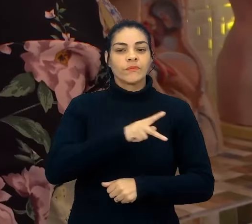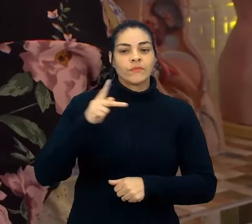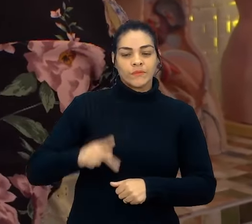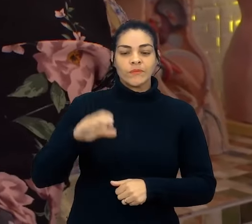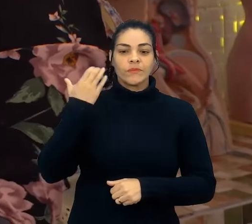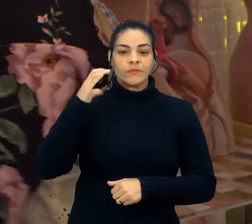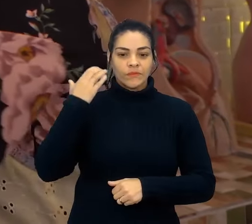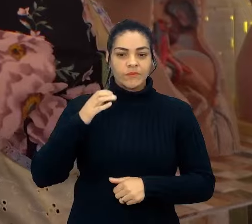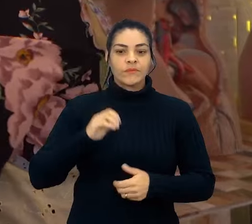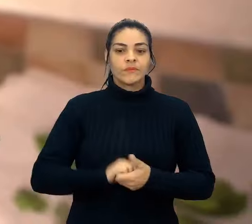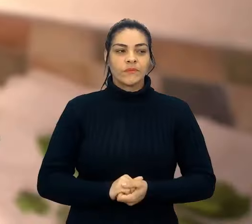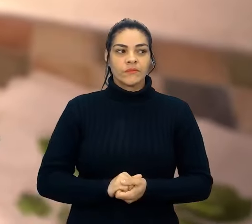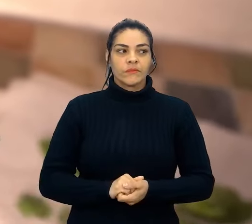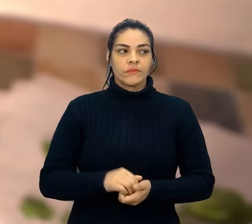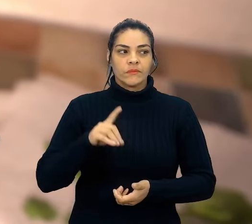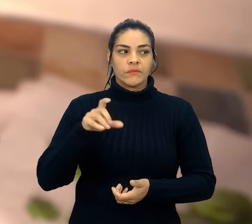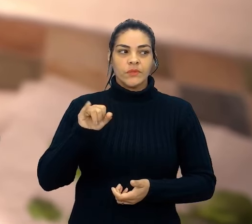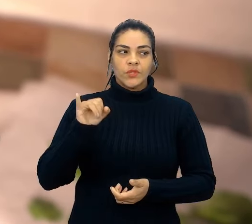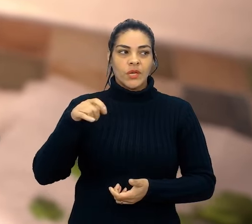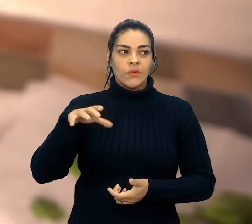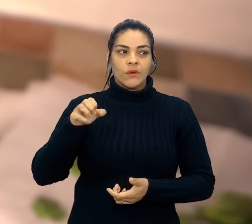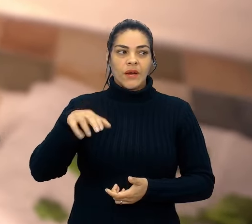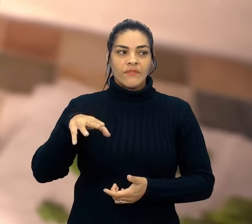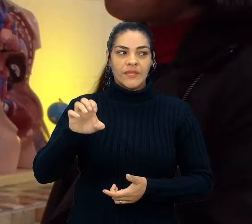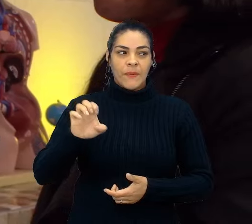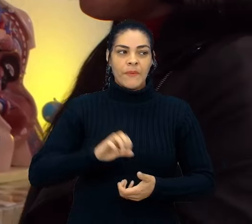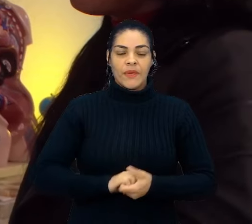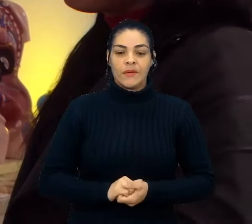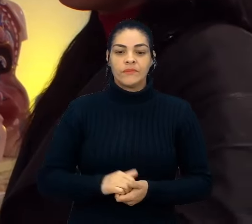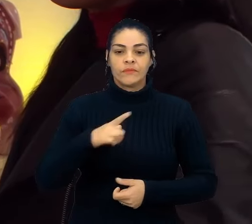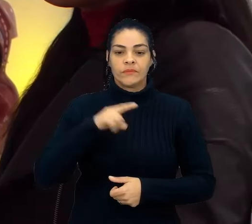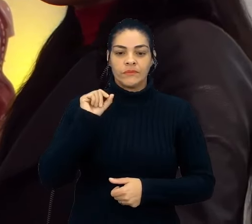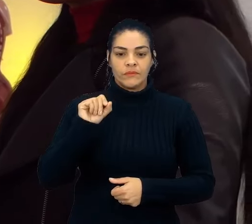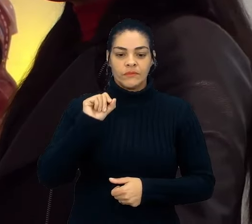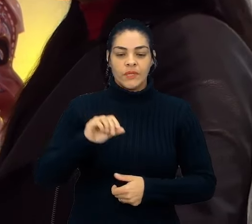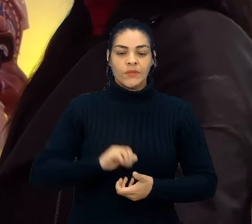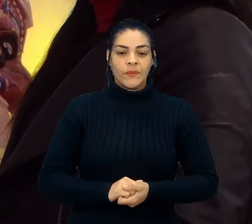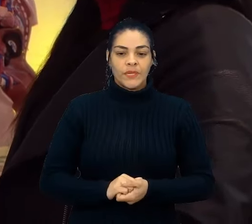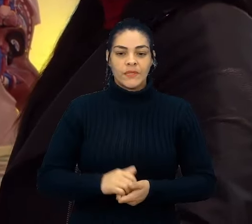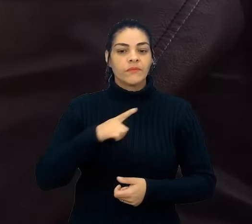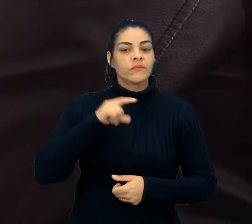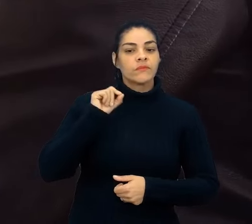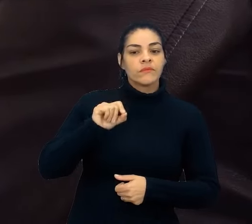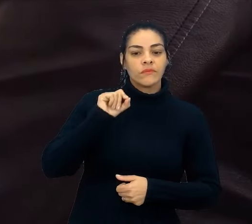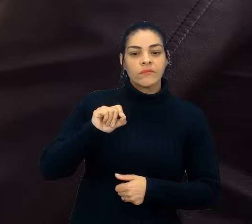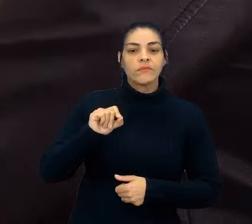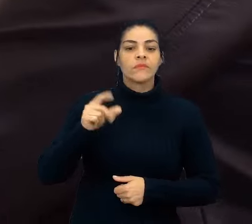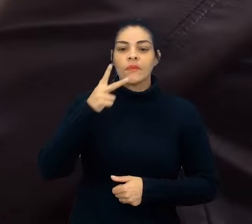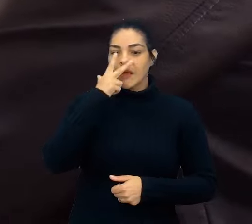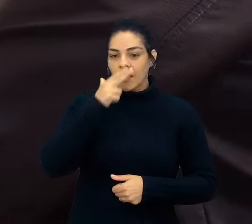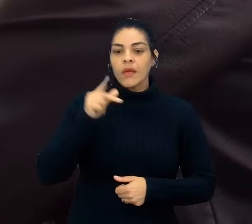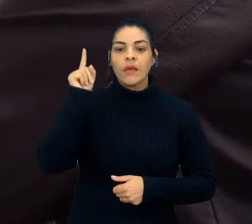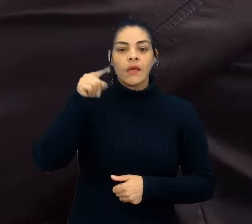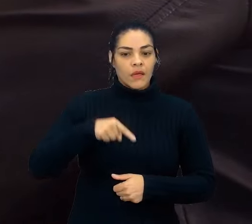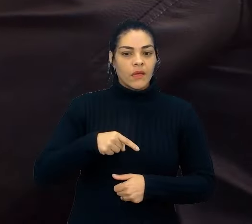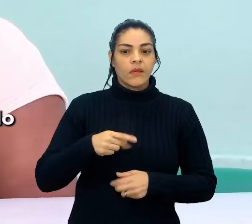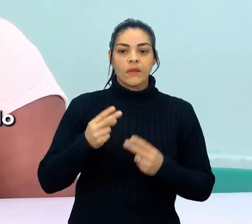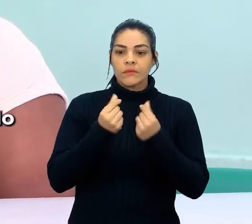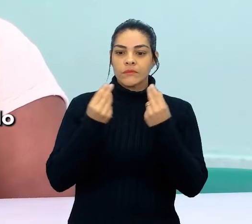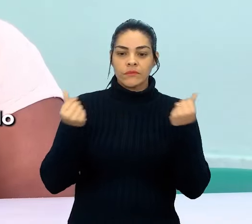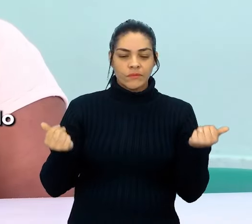Edilene. Ela tinha aulas muito diferentes das que a gente estava acostumado a ter. E eu acho isso uma definitivamente uma